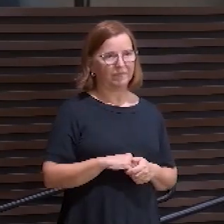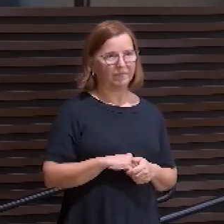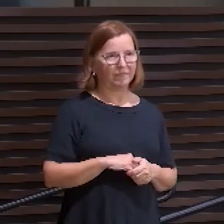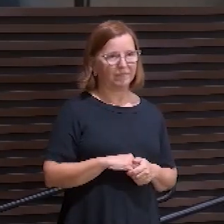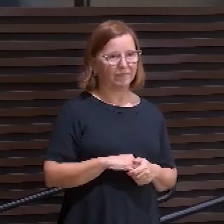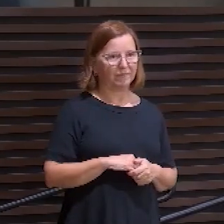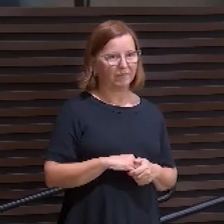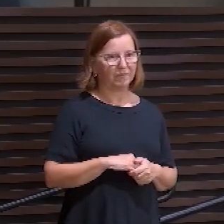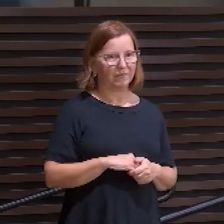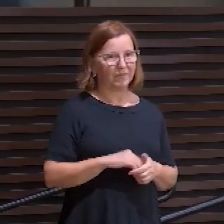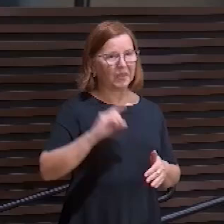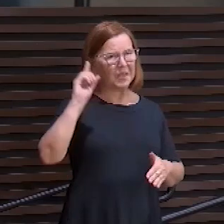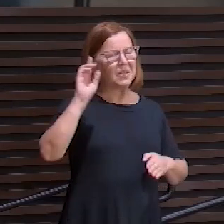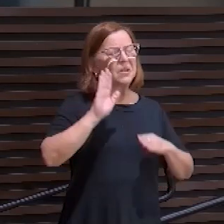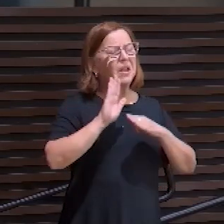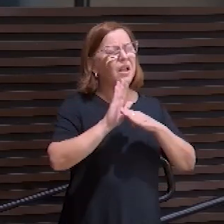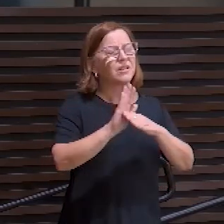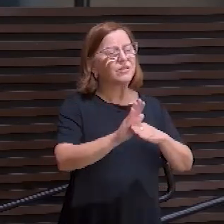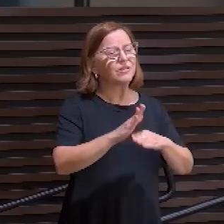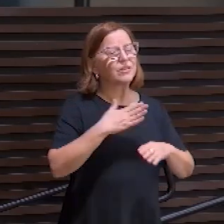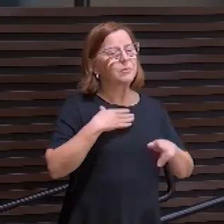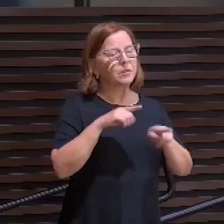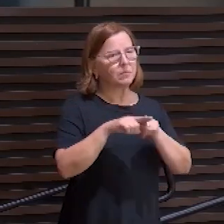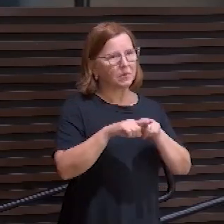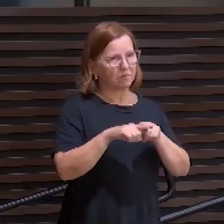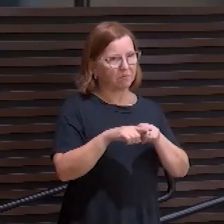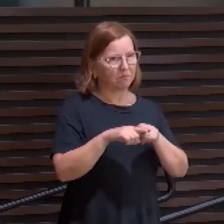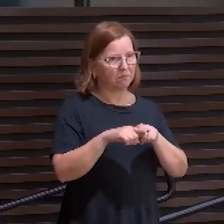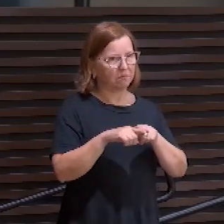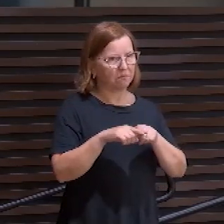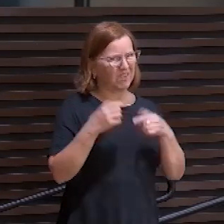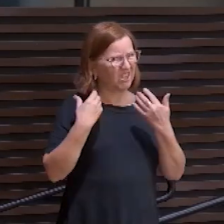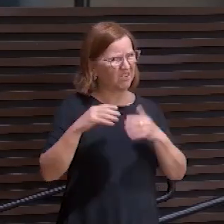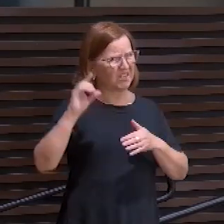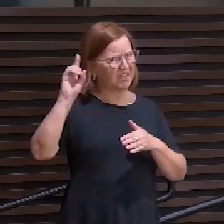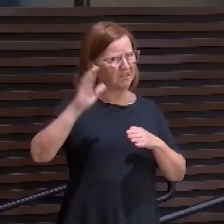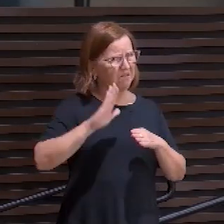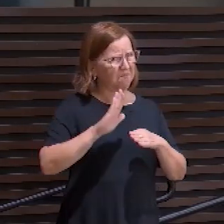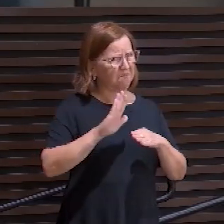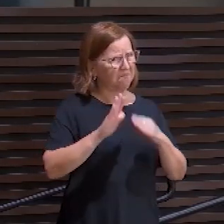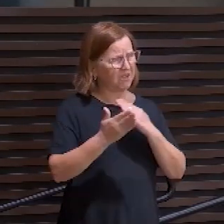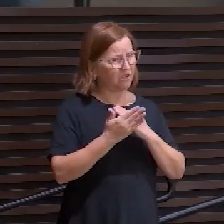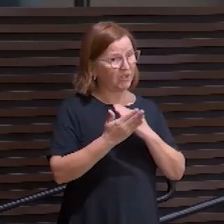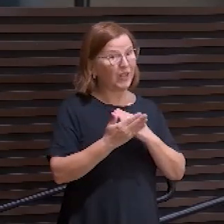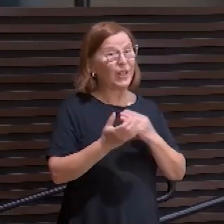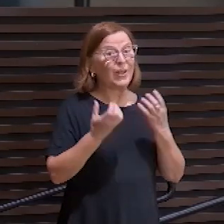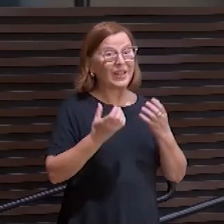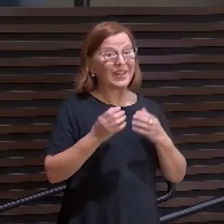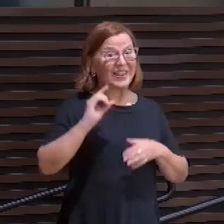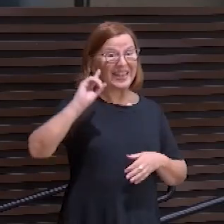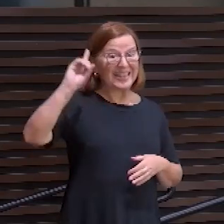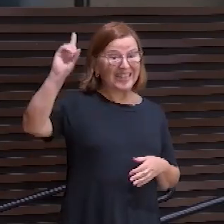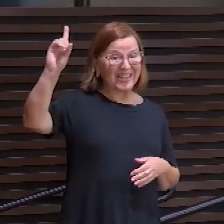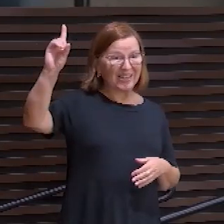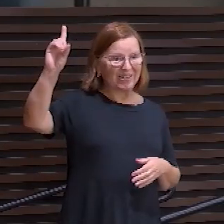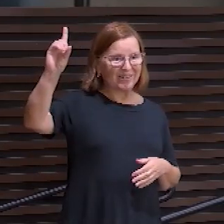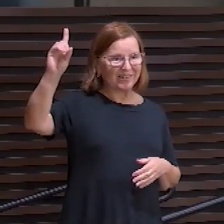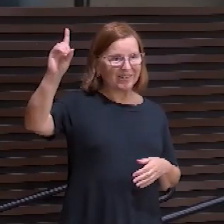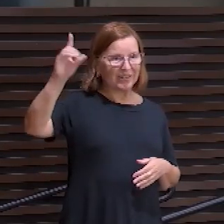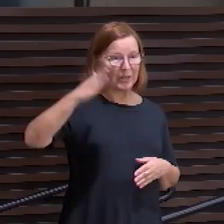Deus te ajude, meu irmão. Eu não quero Deus me ajudando. Eu quero Deus